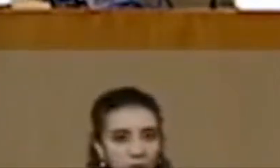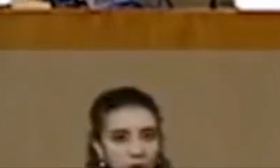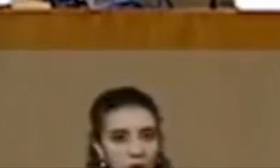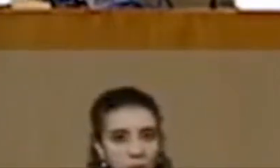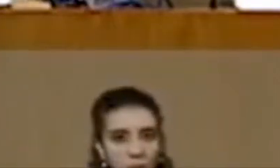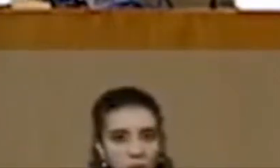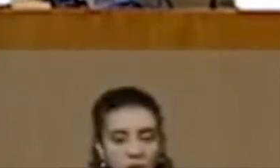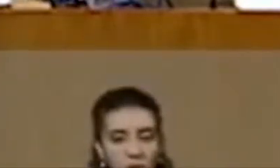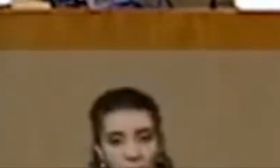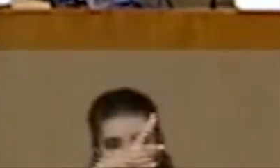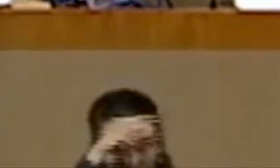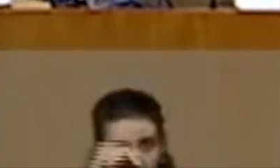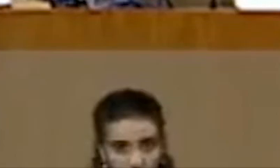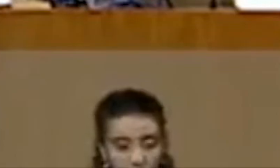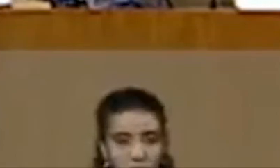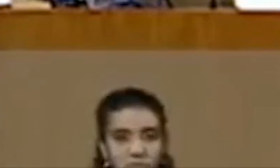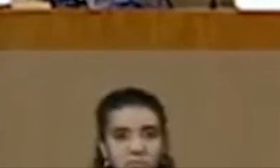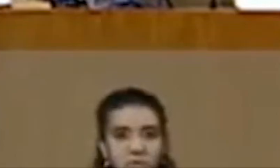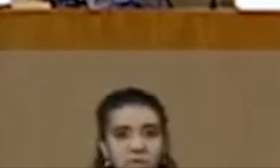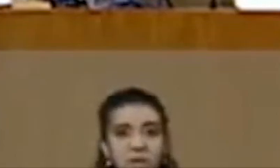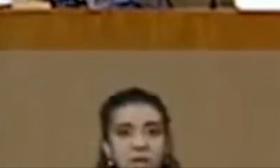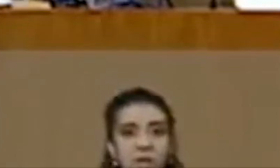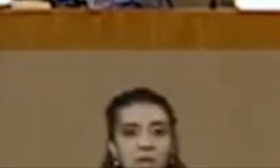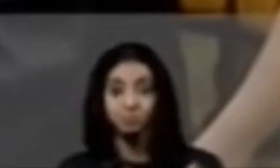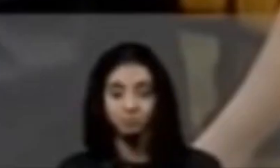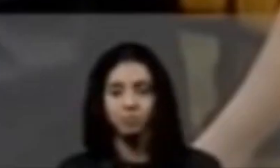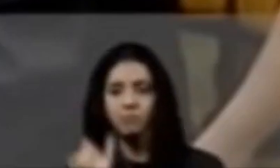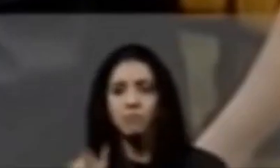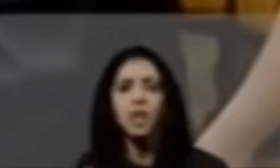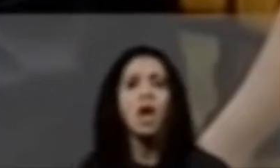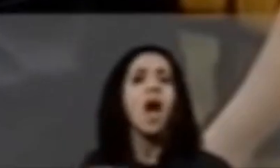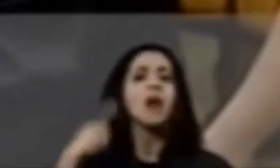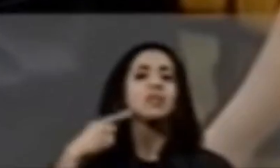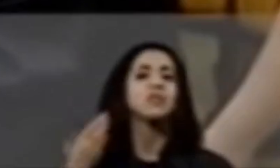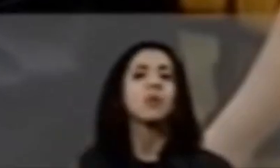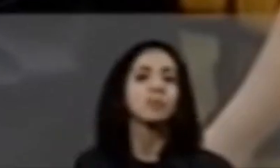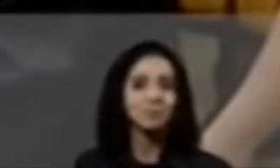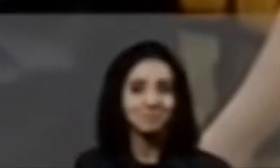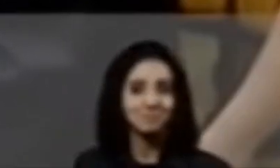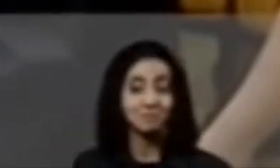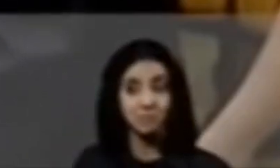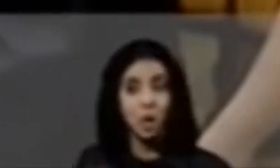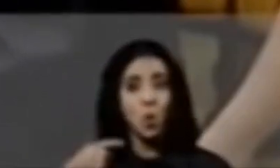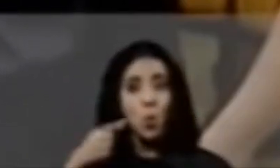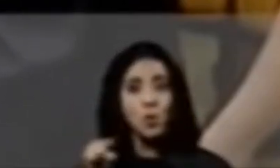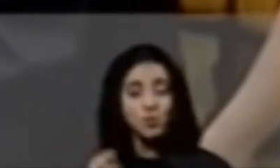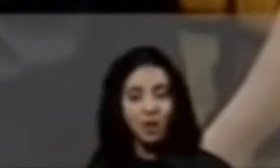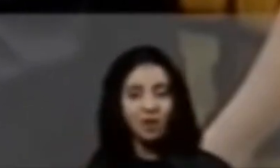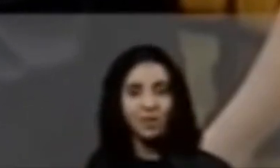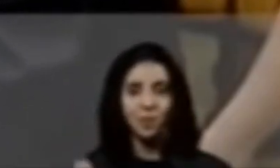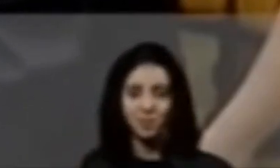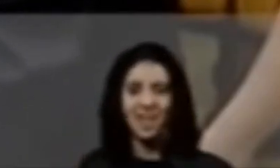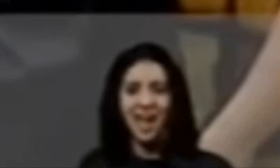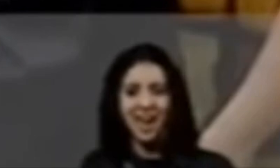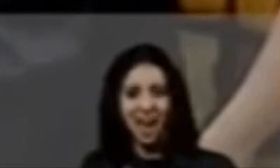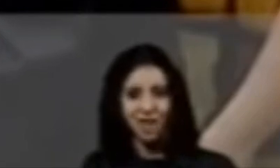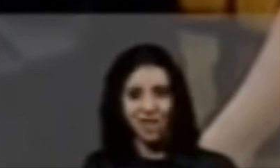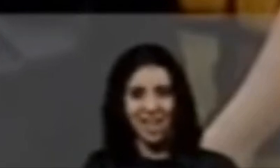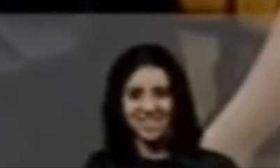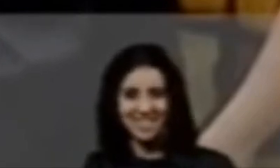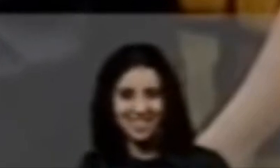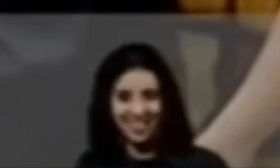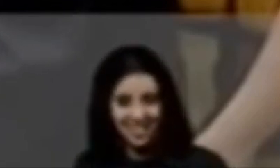na íntegra o voto do relator sem discursos. Defendendo as caixas de assistência no recurso extraordinário,